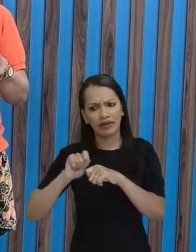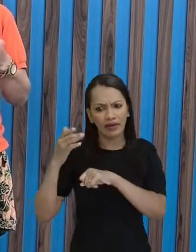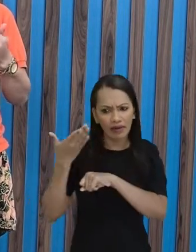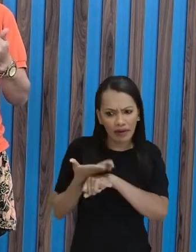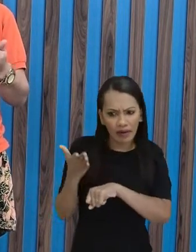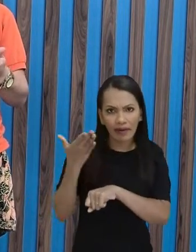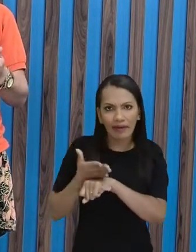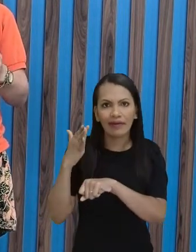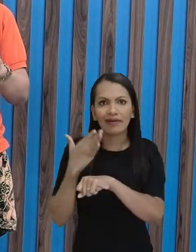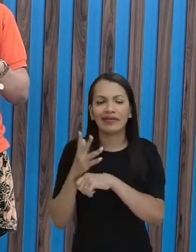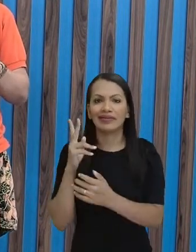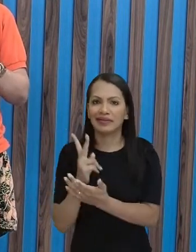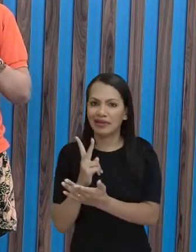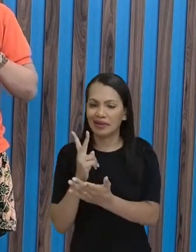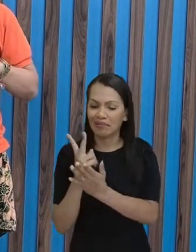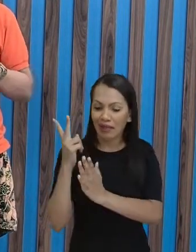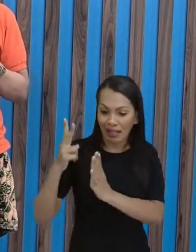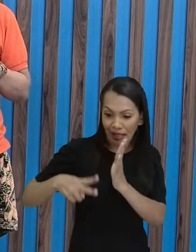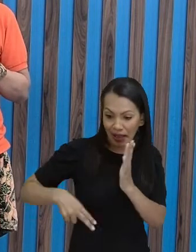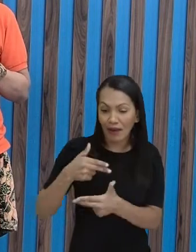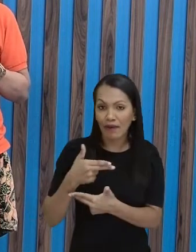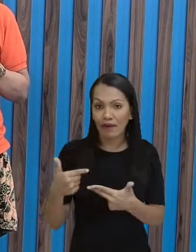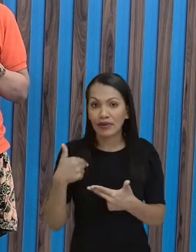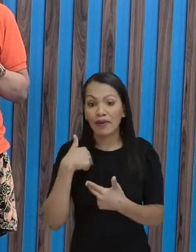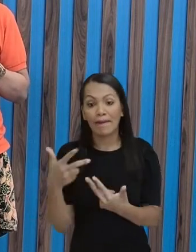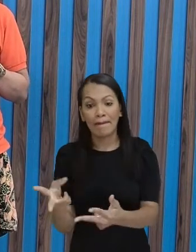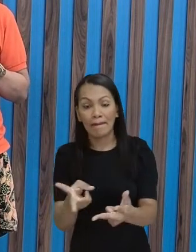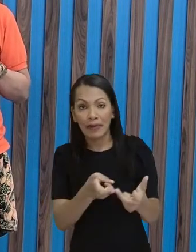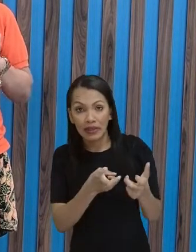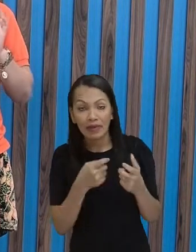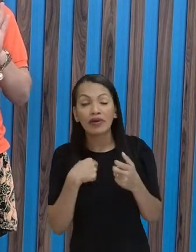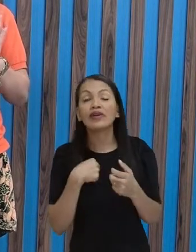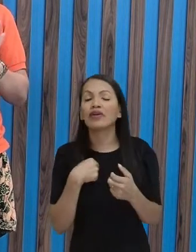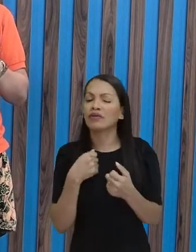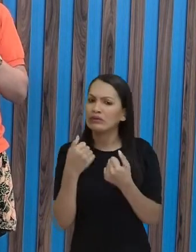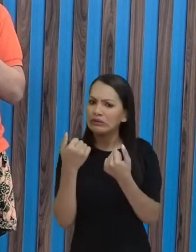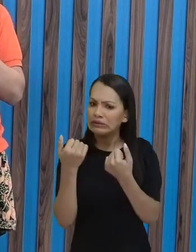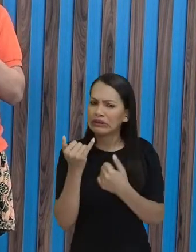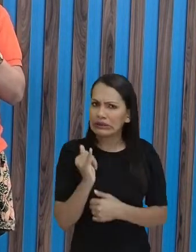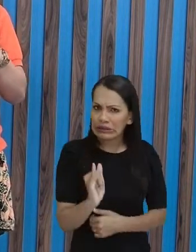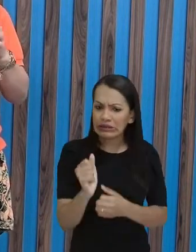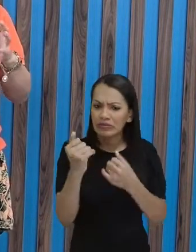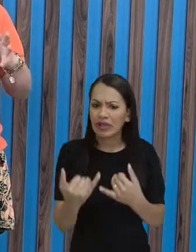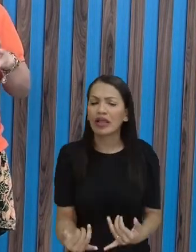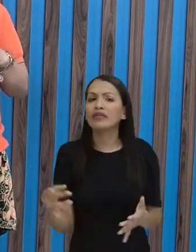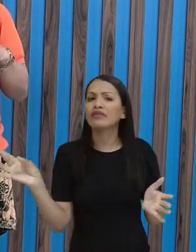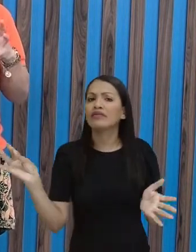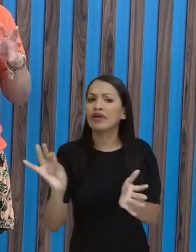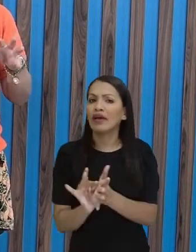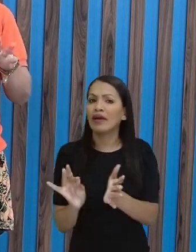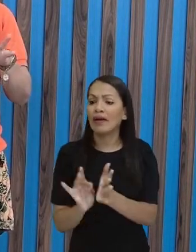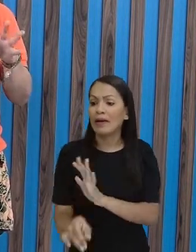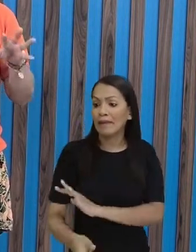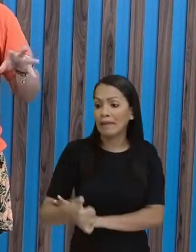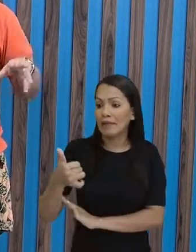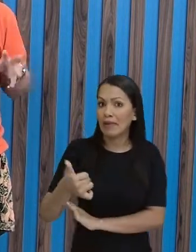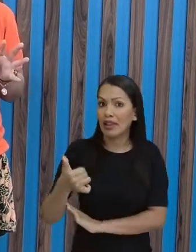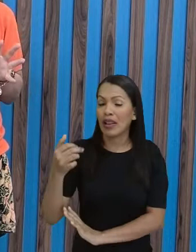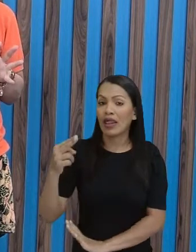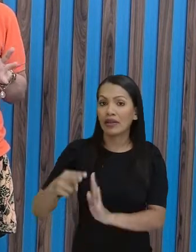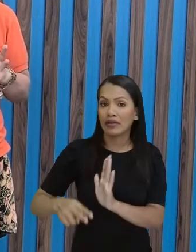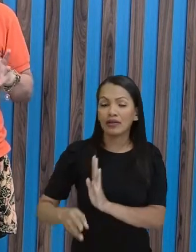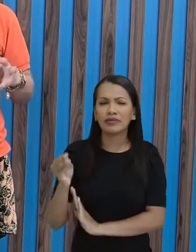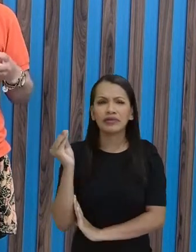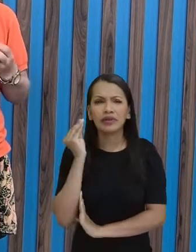que for ler algo, vocês vão perceber que o que eu estou falando é verdade. A primeira leitura geralmente é para a gente tentar ali saber o que